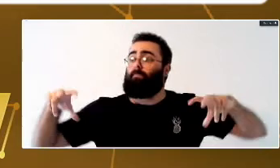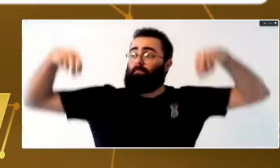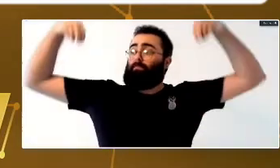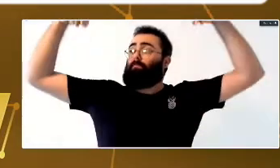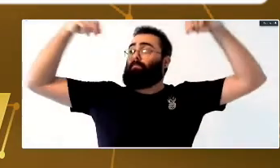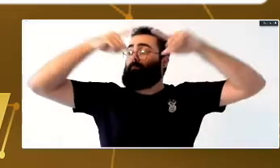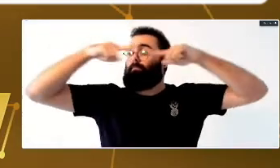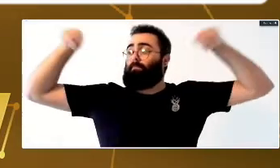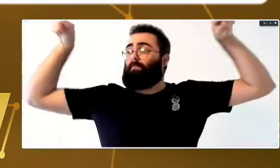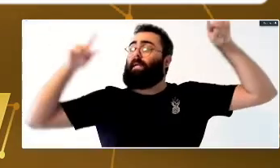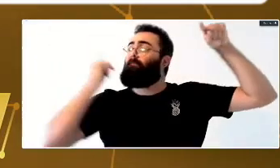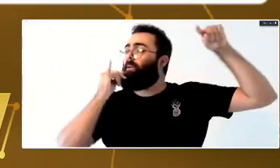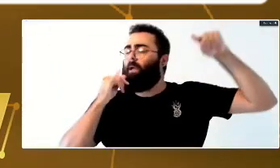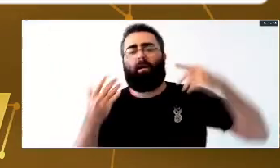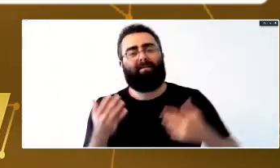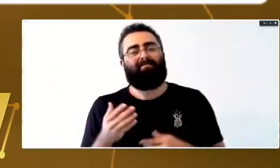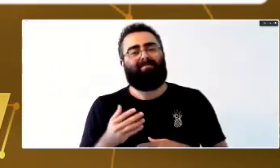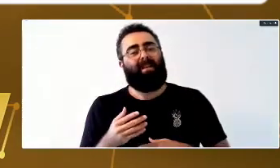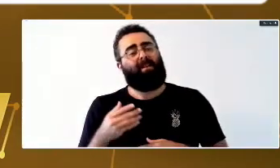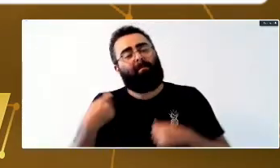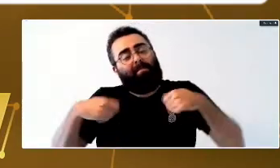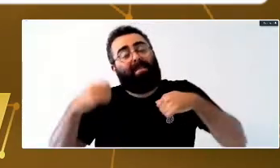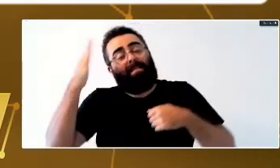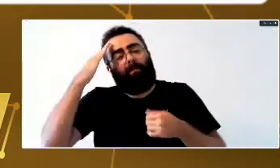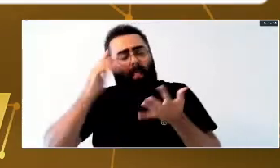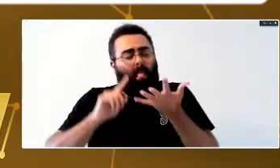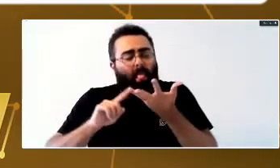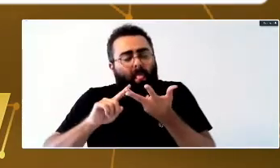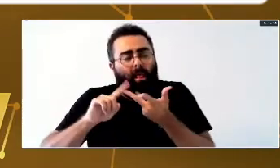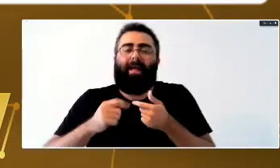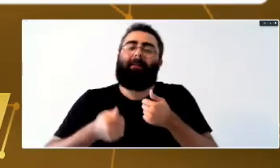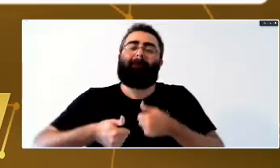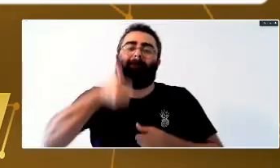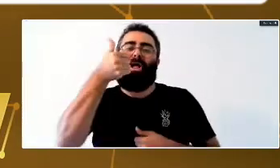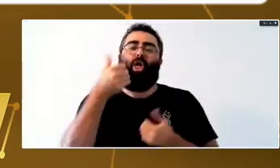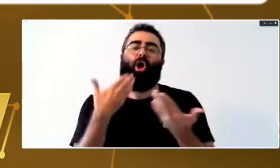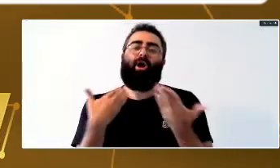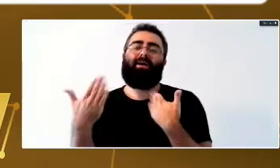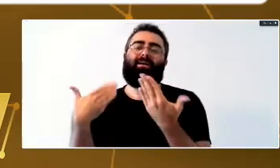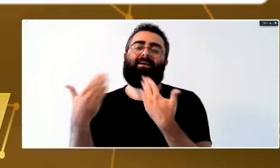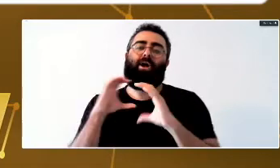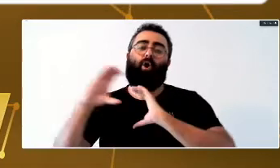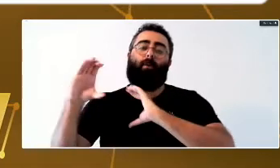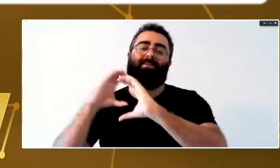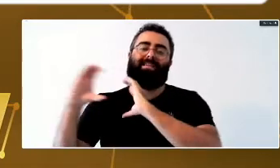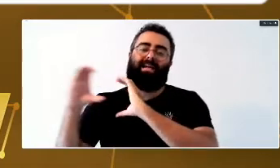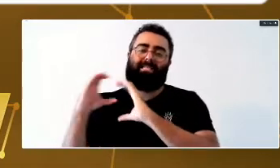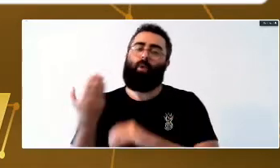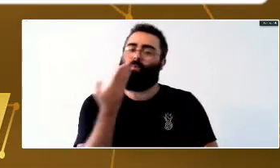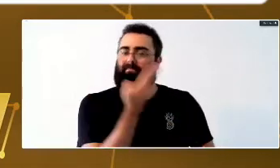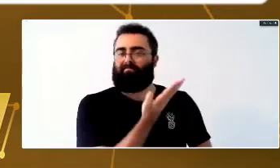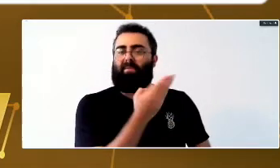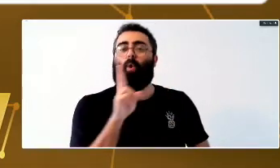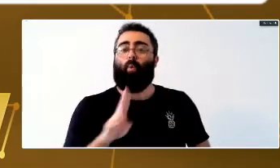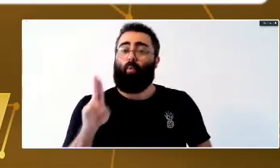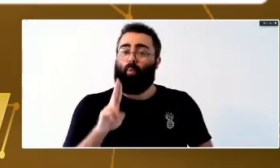vai conseguindo traduzir e comunicar melhor o andamento da obra com esse tipo de aplicação.